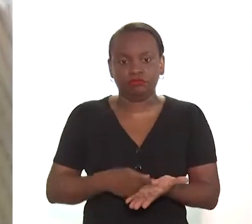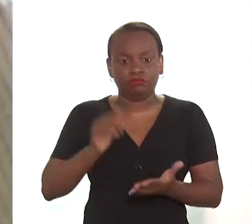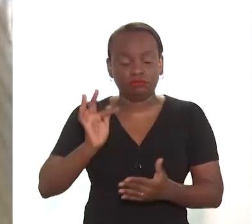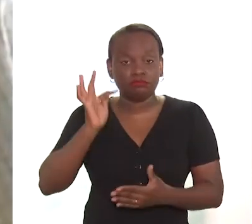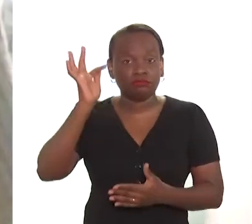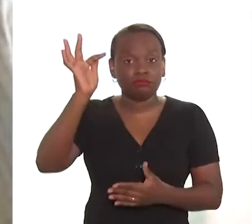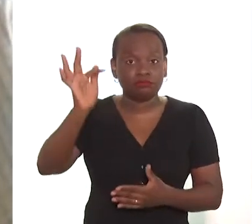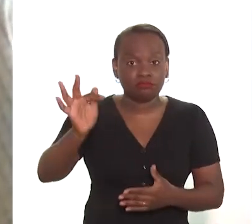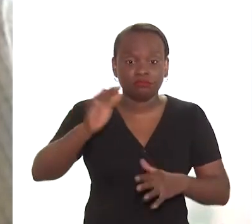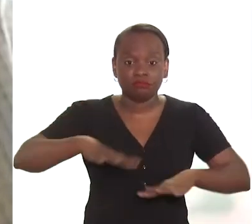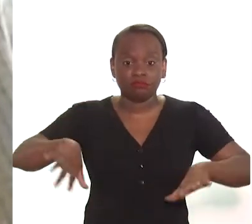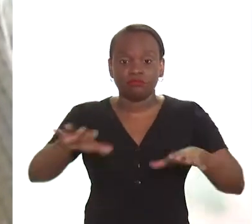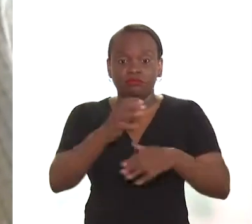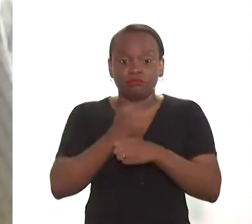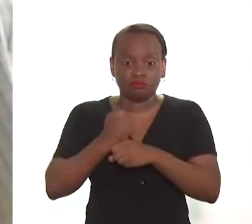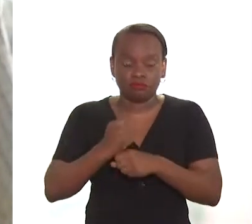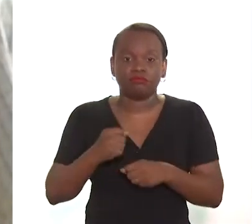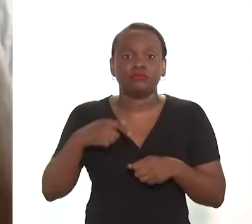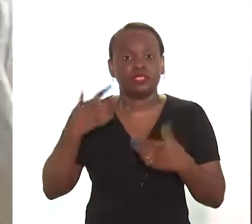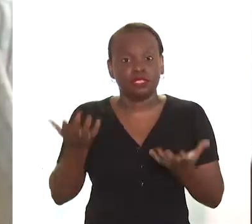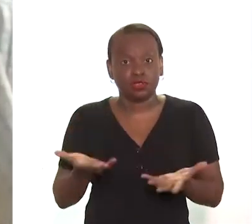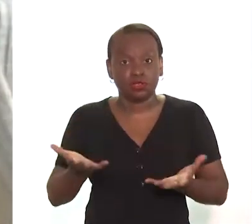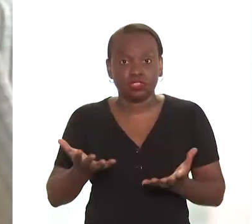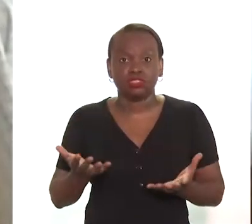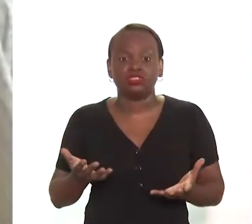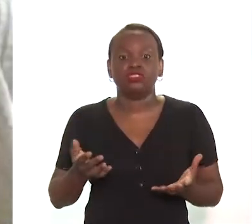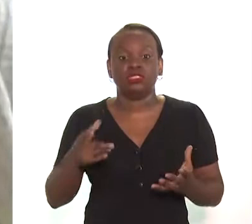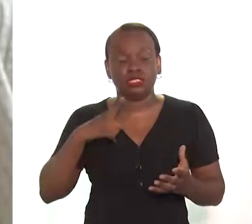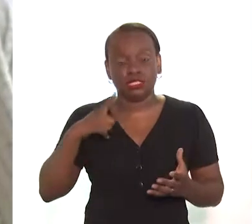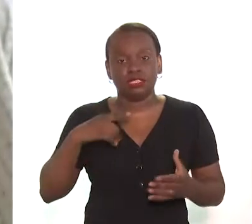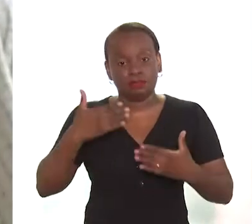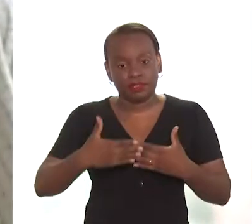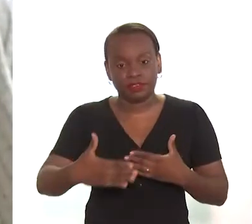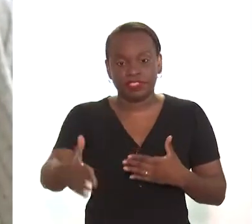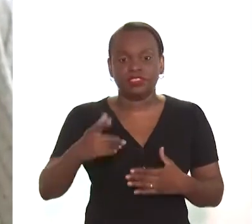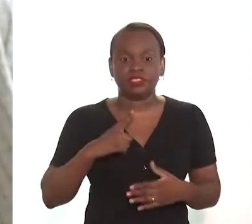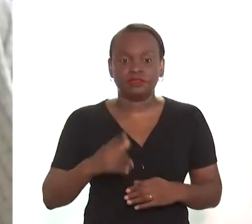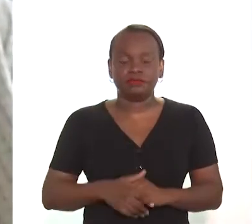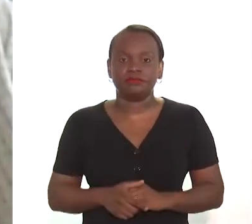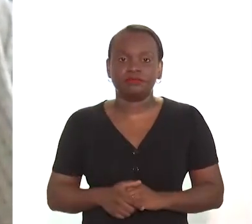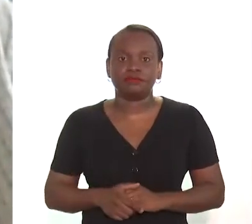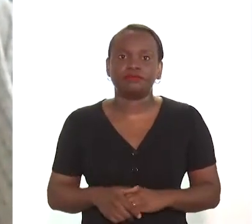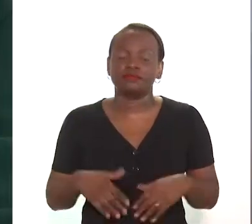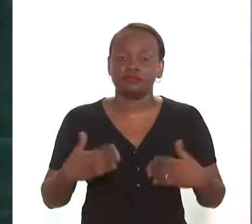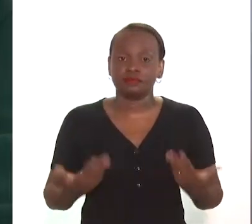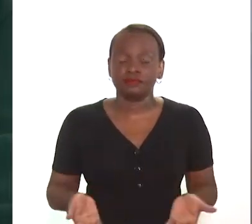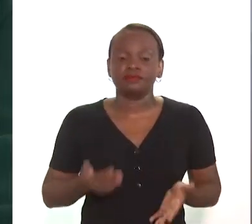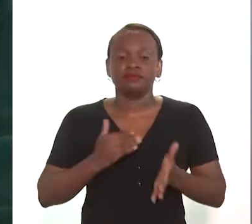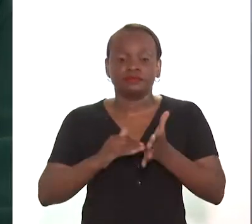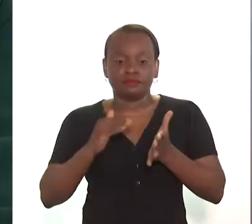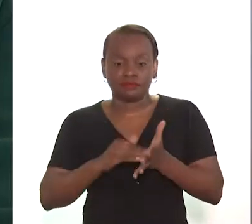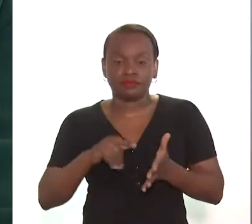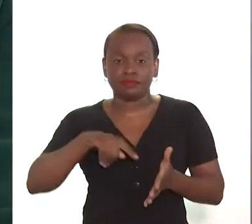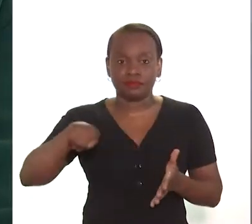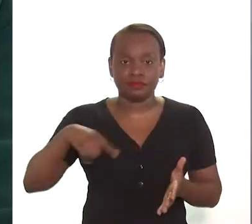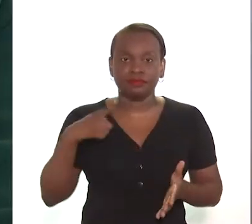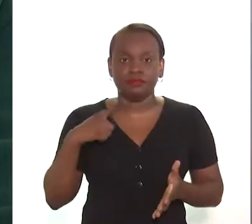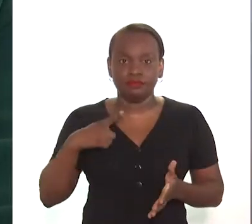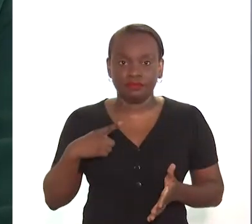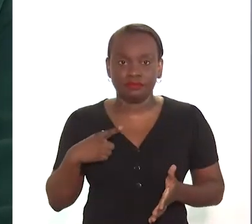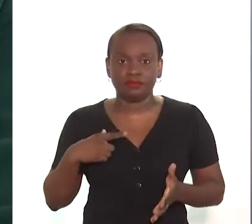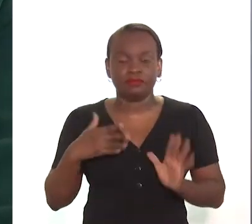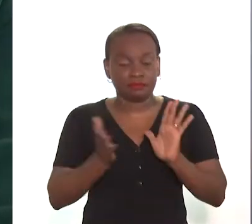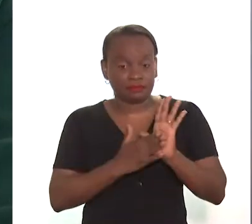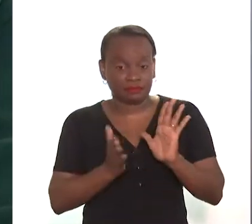compromisso com o futuro sustentável, que hoje é o que nós temos pela frente. Secretário, a